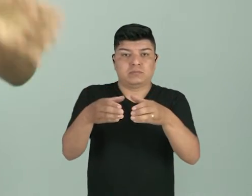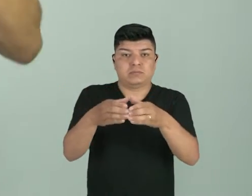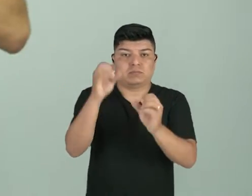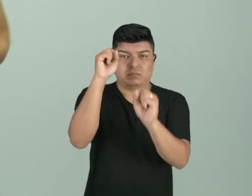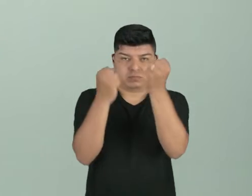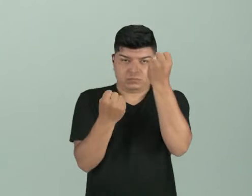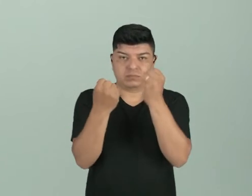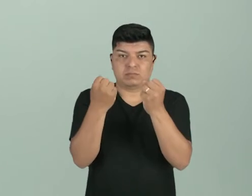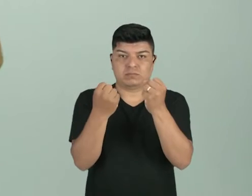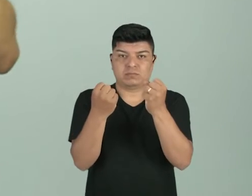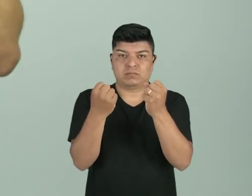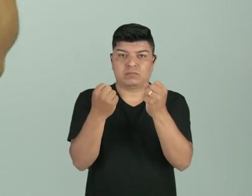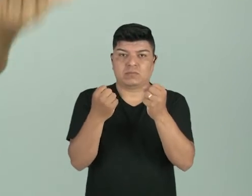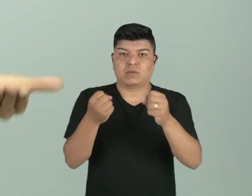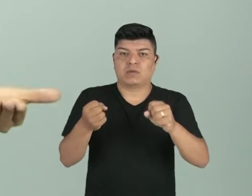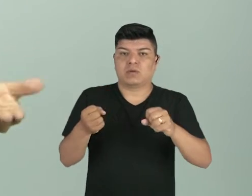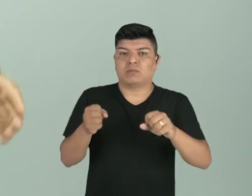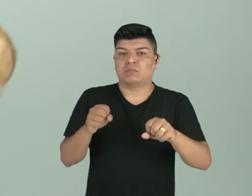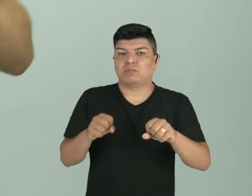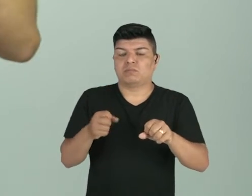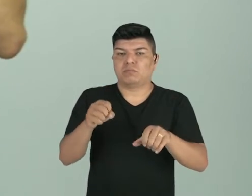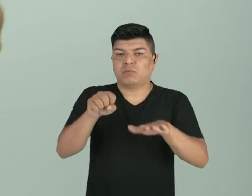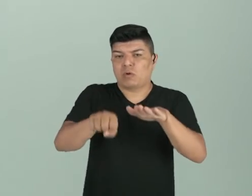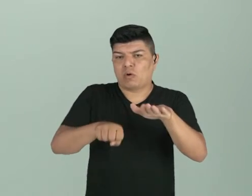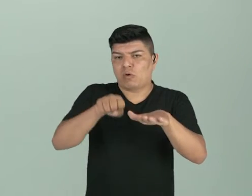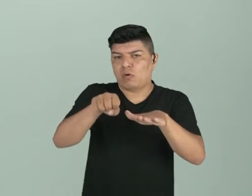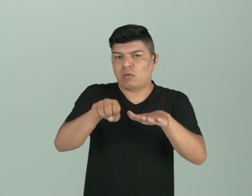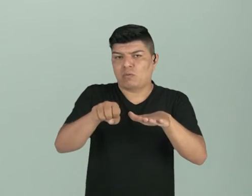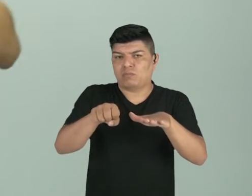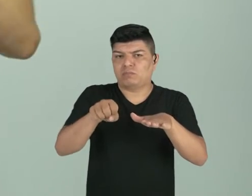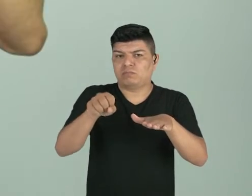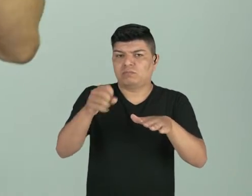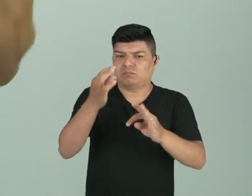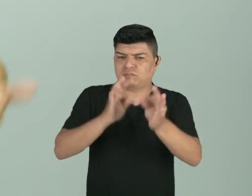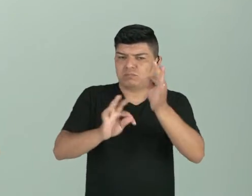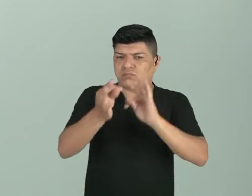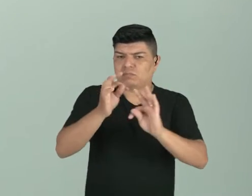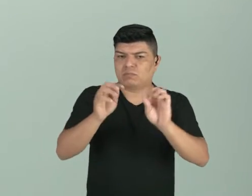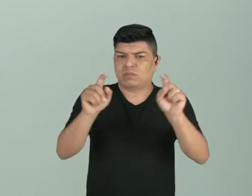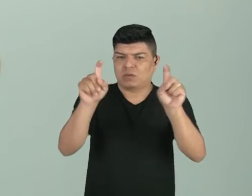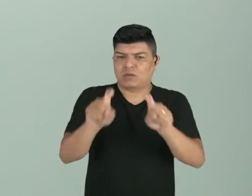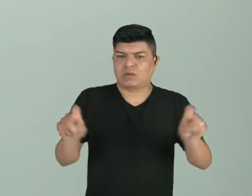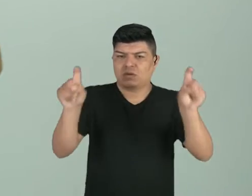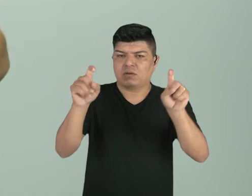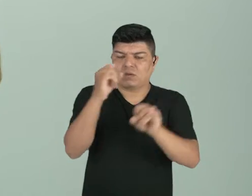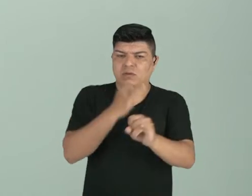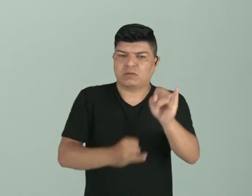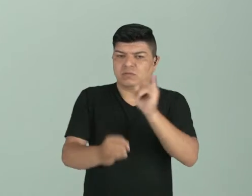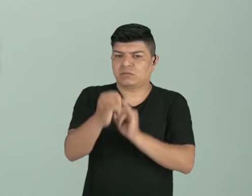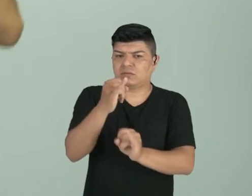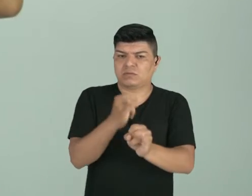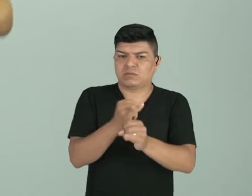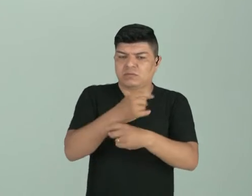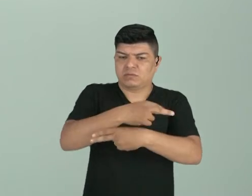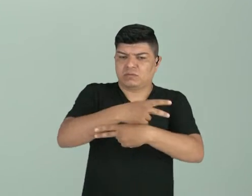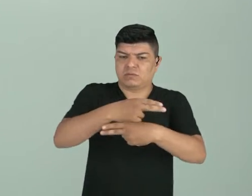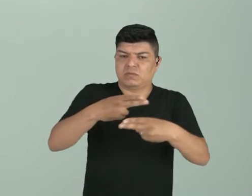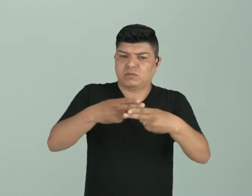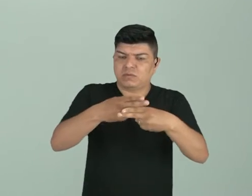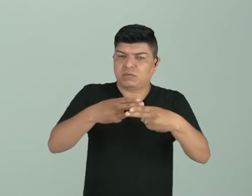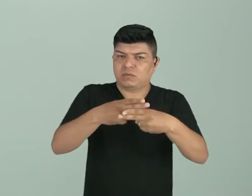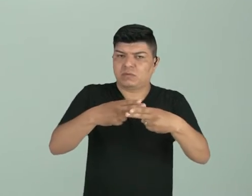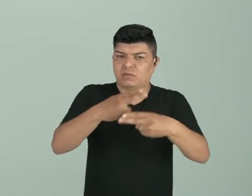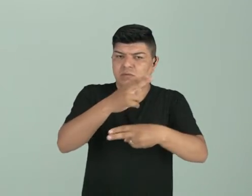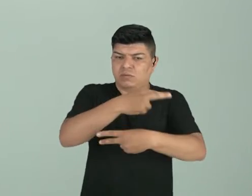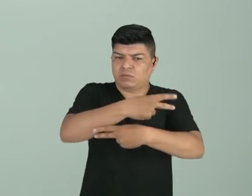industrial? Robôs, tecnologias, computadores, internet, instrumentos,